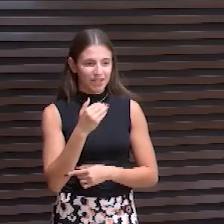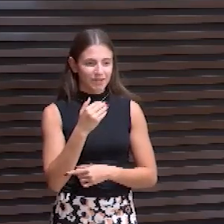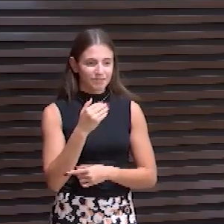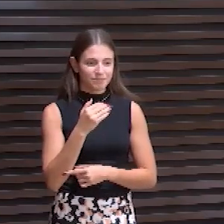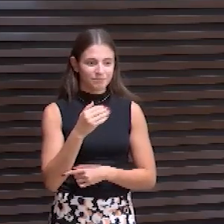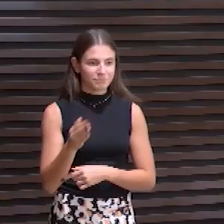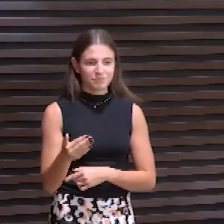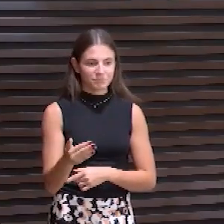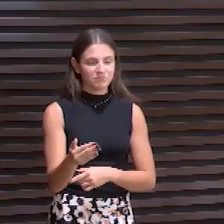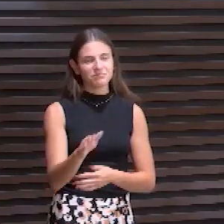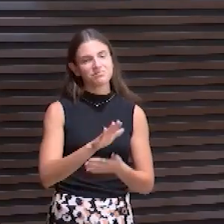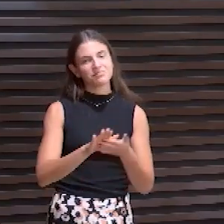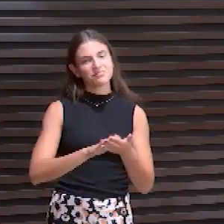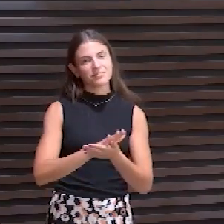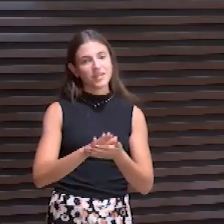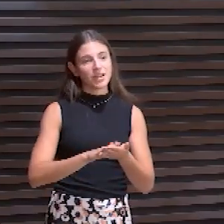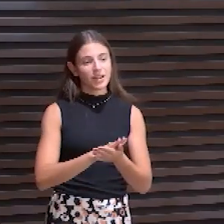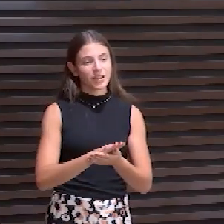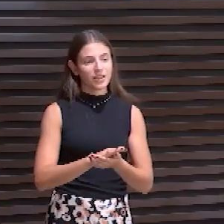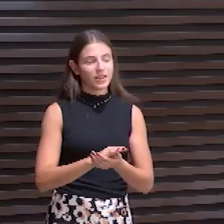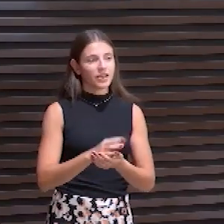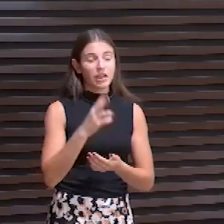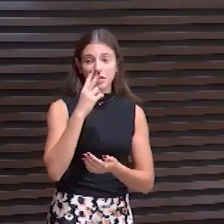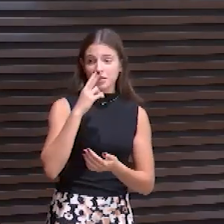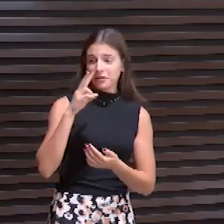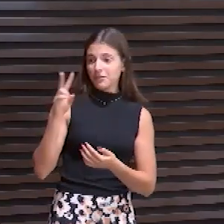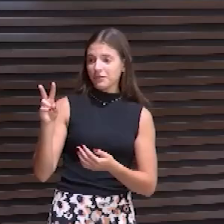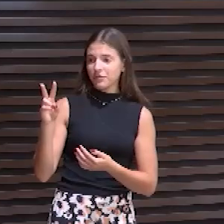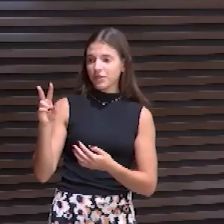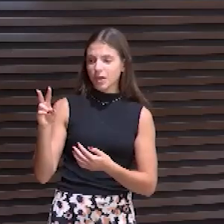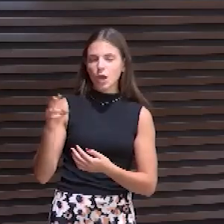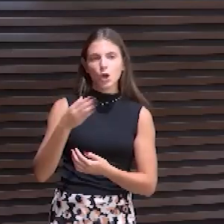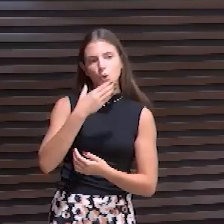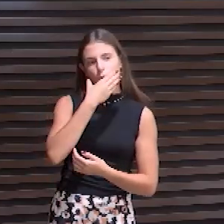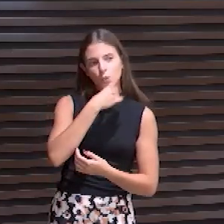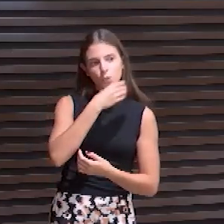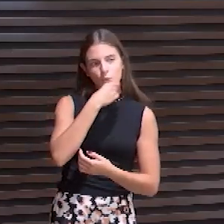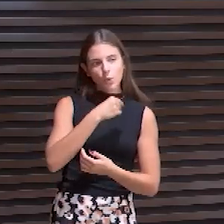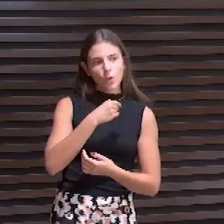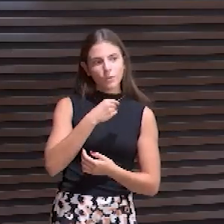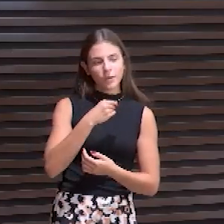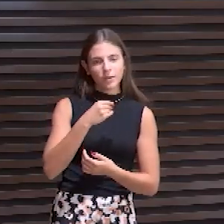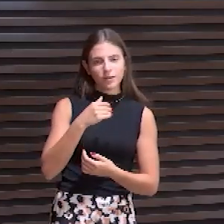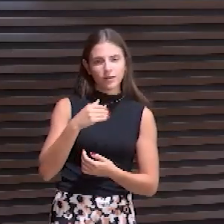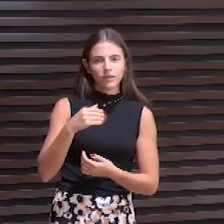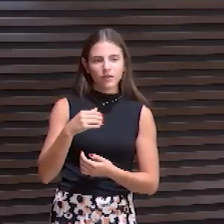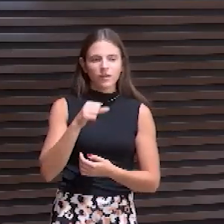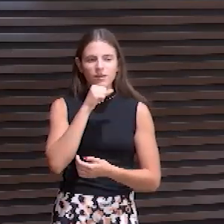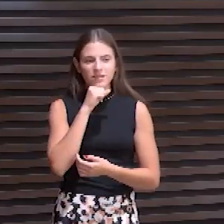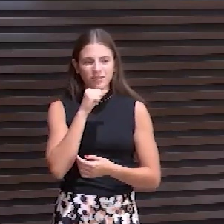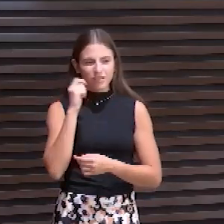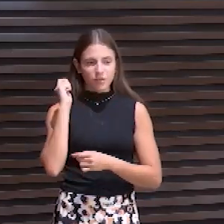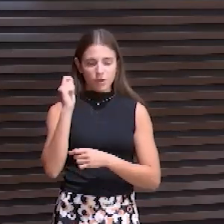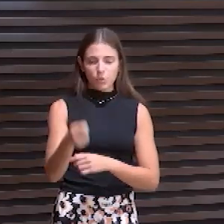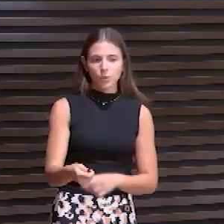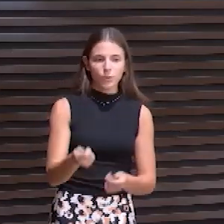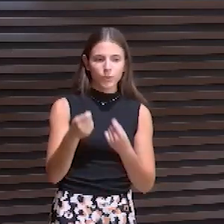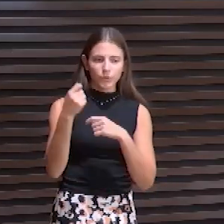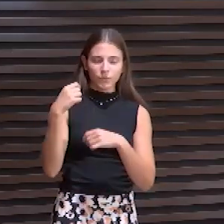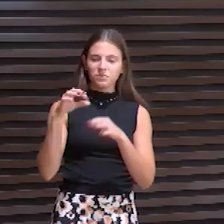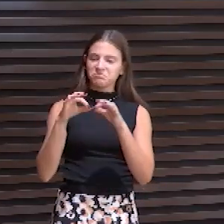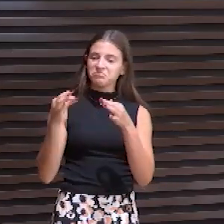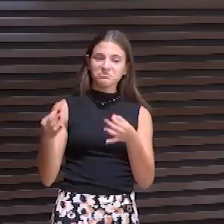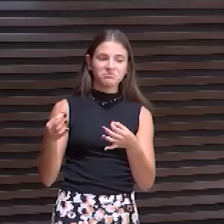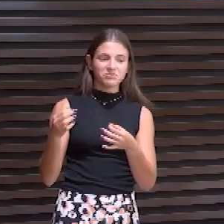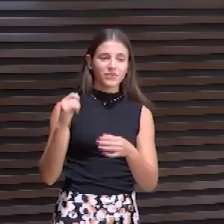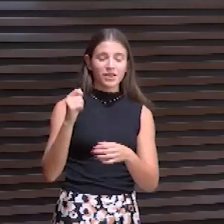vara de bambu pescando no mar. E tal, tira um peixe, tira outro peixe, tira outro peixe, tira outro peixe. A vara do